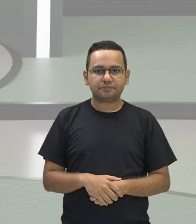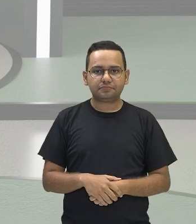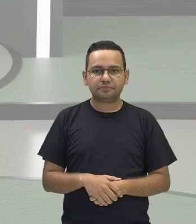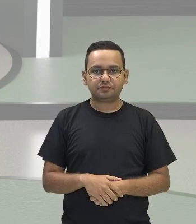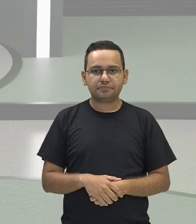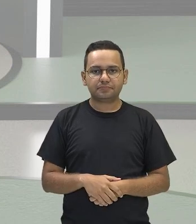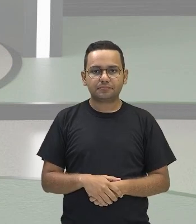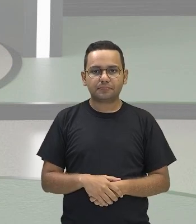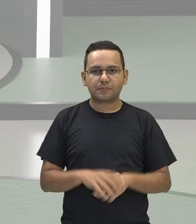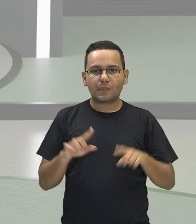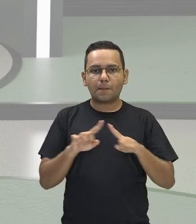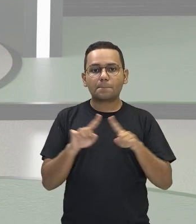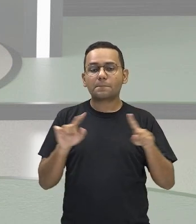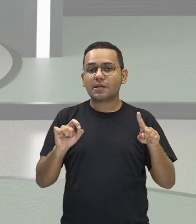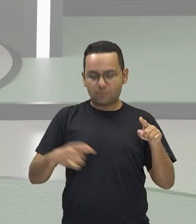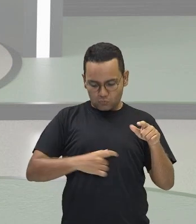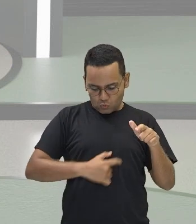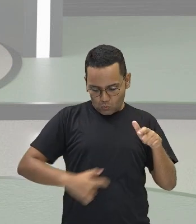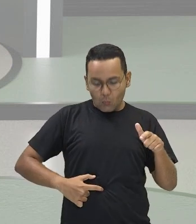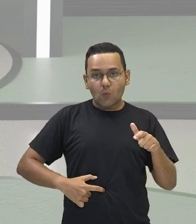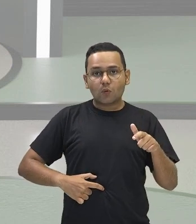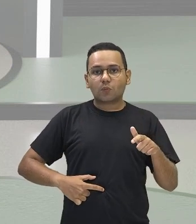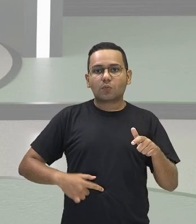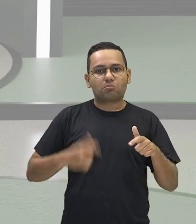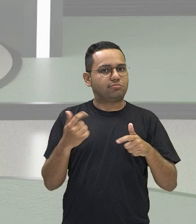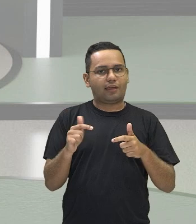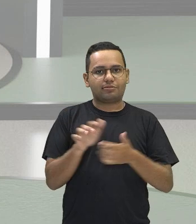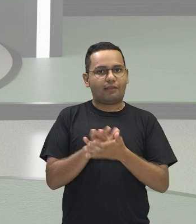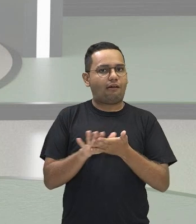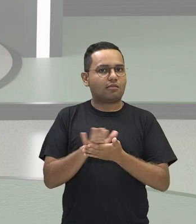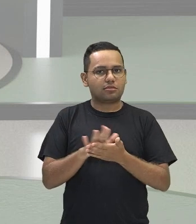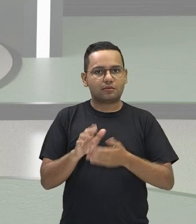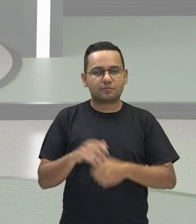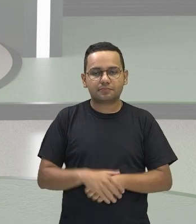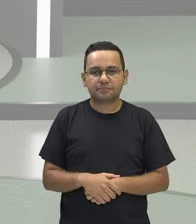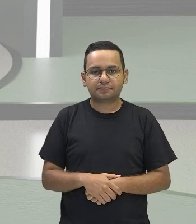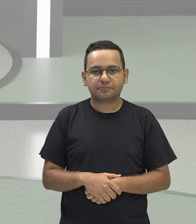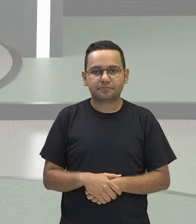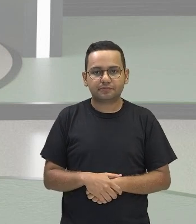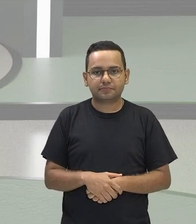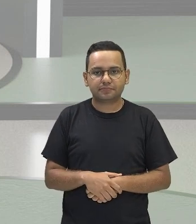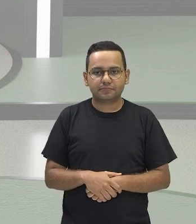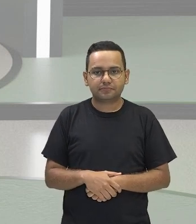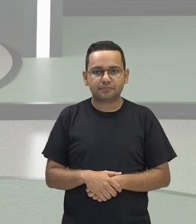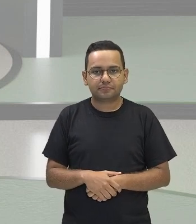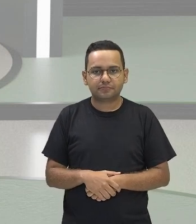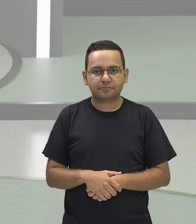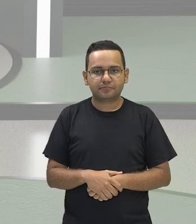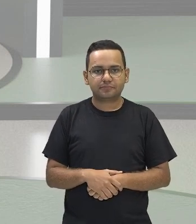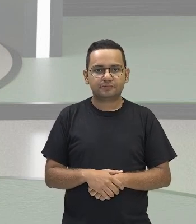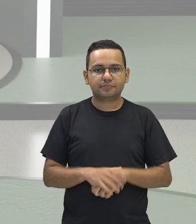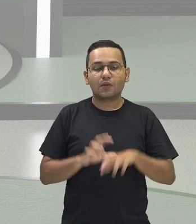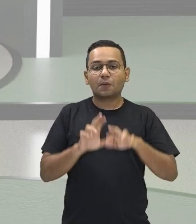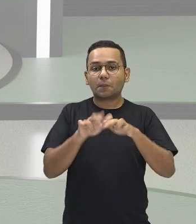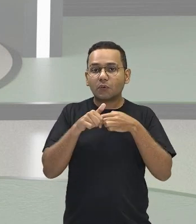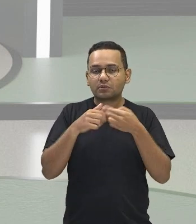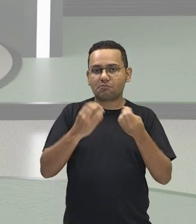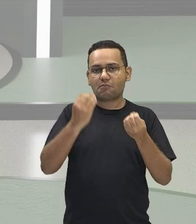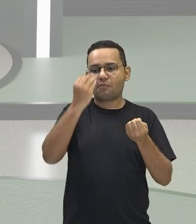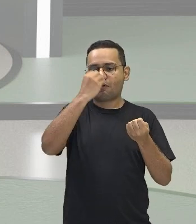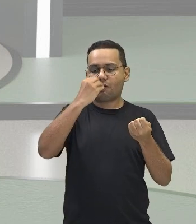seu estômago está vazio. Então, o nosso sistema digestório, que é o